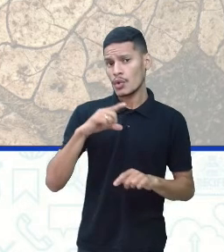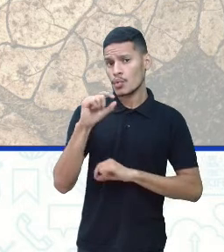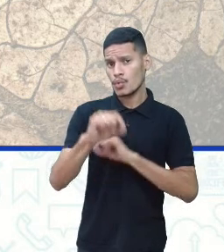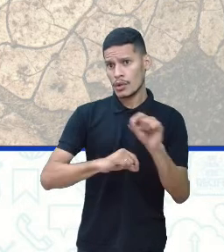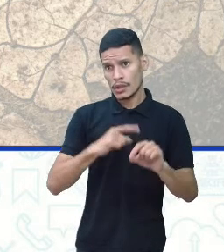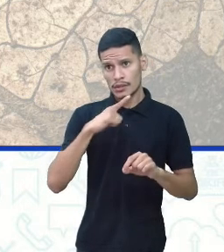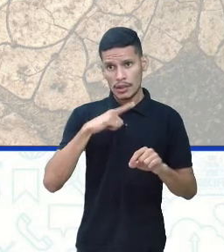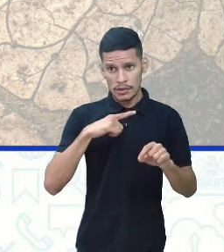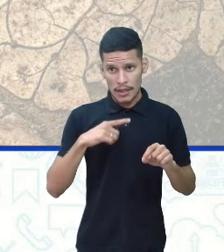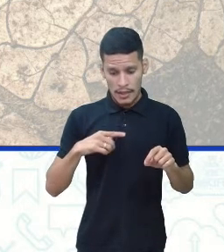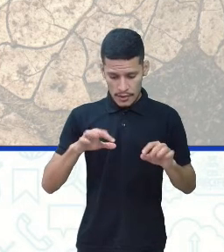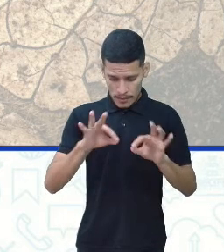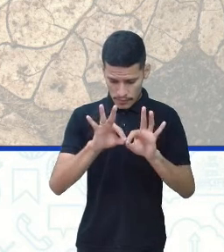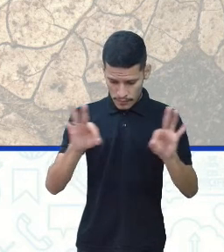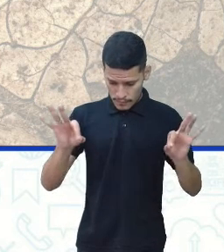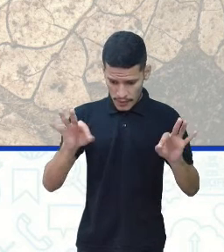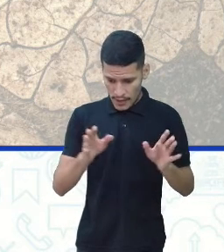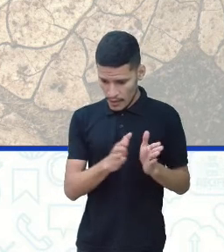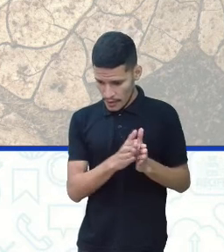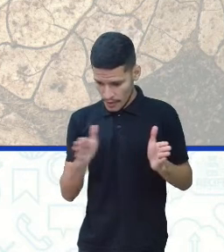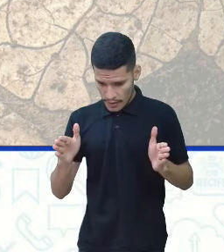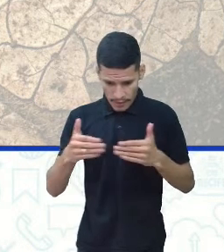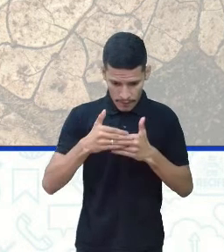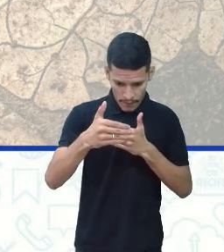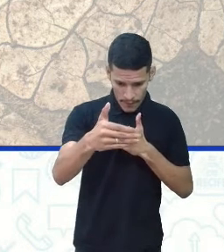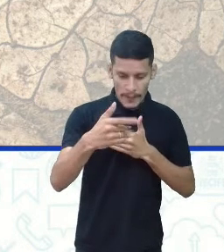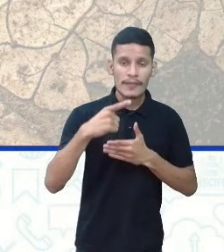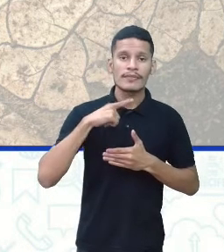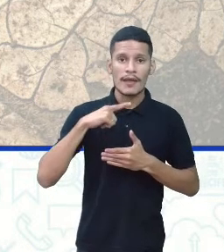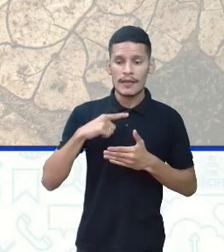as linhas laterais e a linha de fundo.